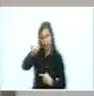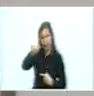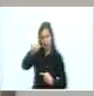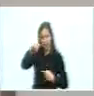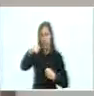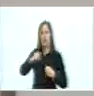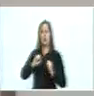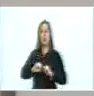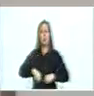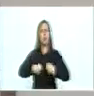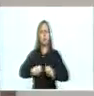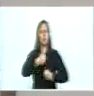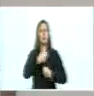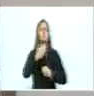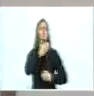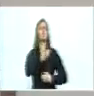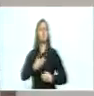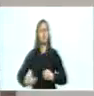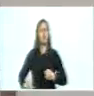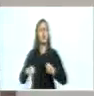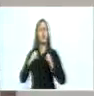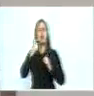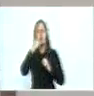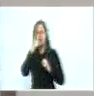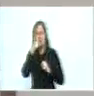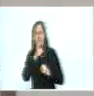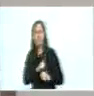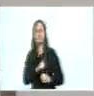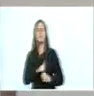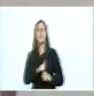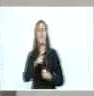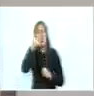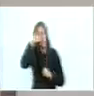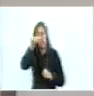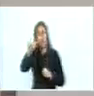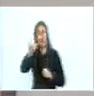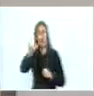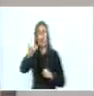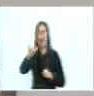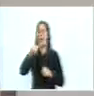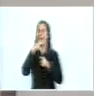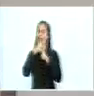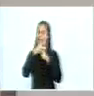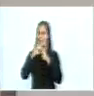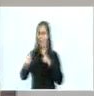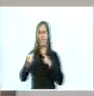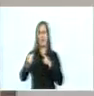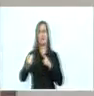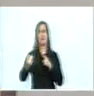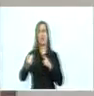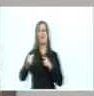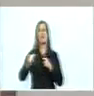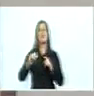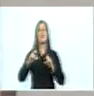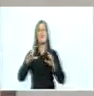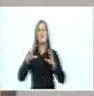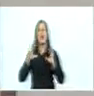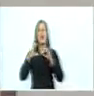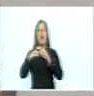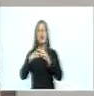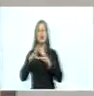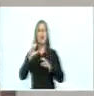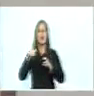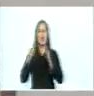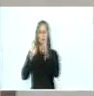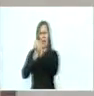a sociedade civil consegue evitar, sem dúvida é uma vitória para toda a sociedade. Então, eu queria deixar esse registro e os meus parabéns a todas